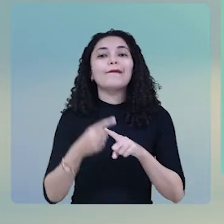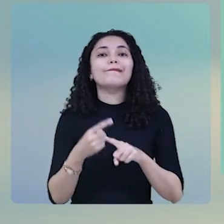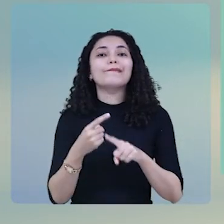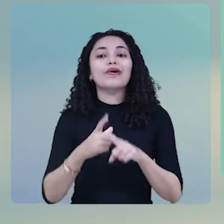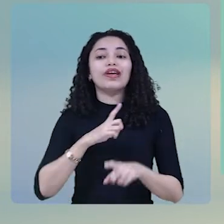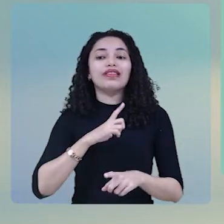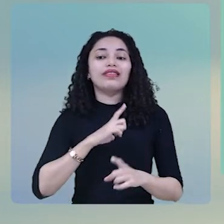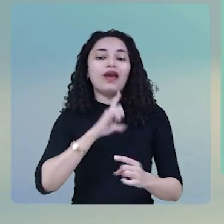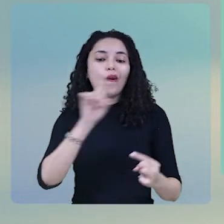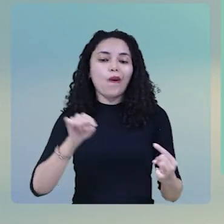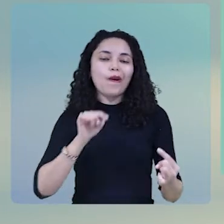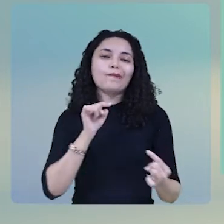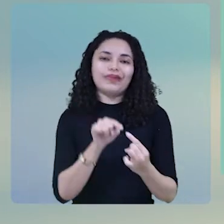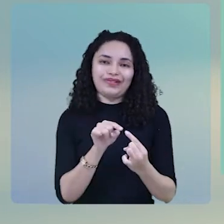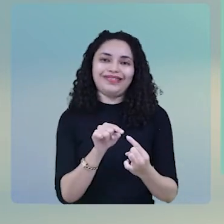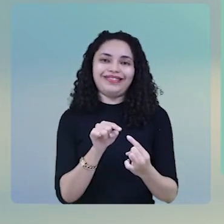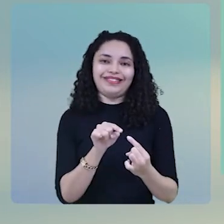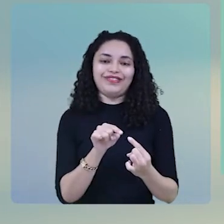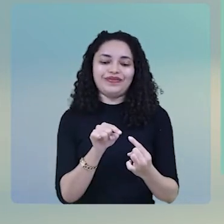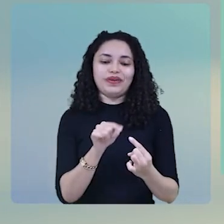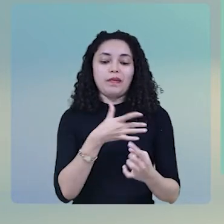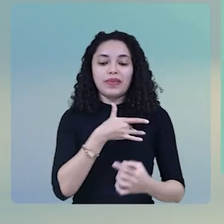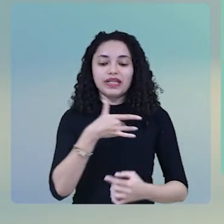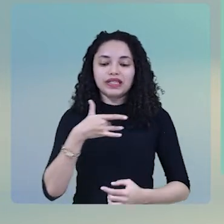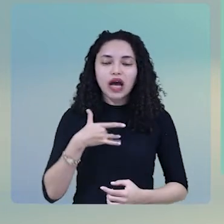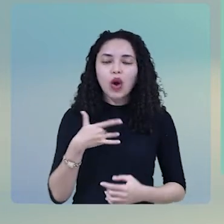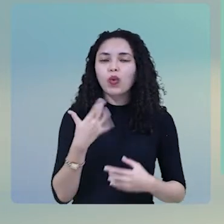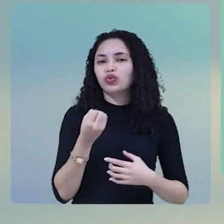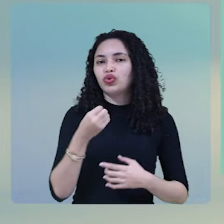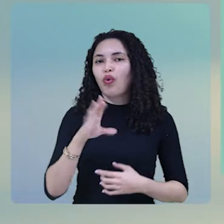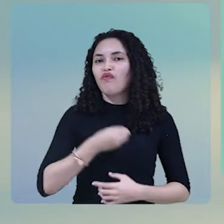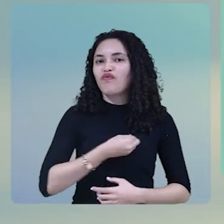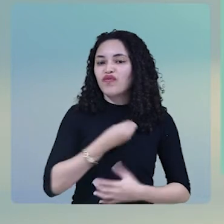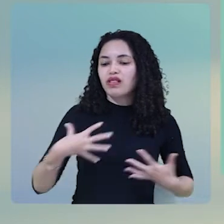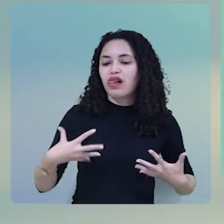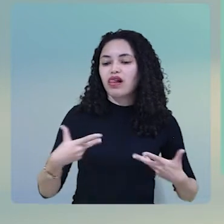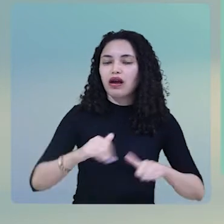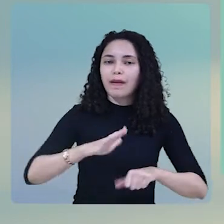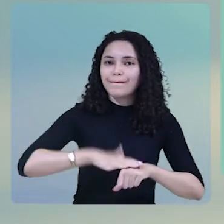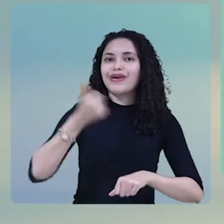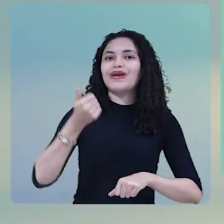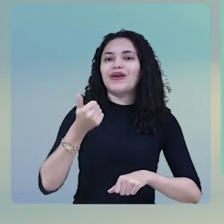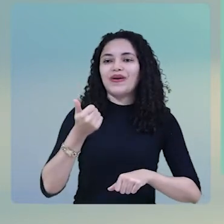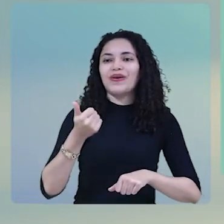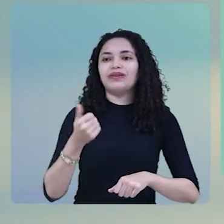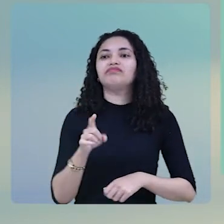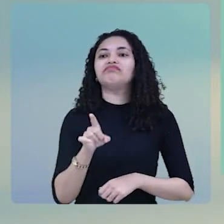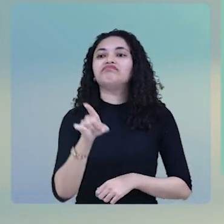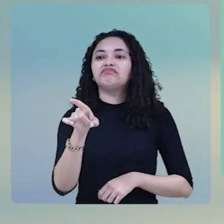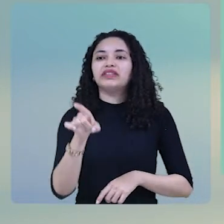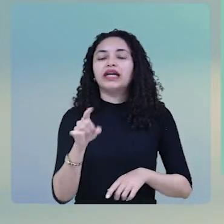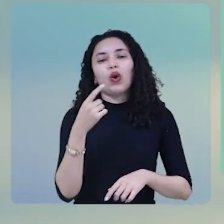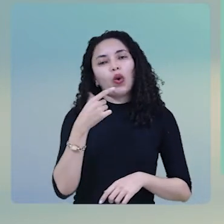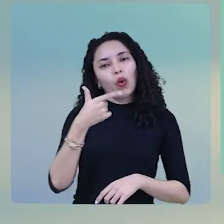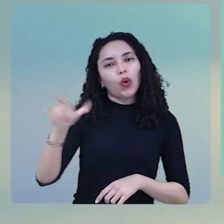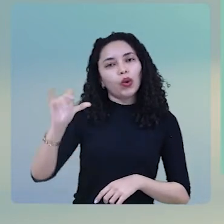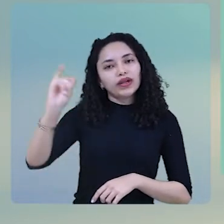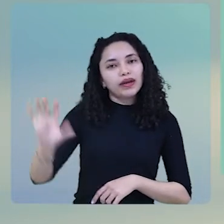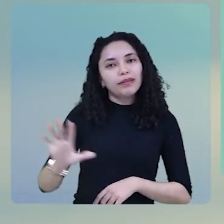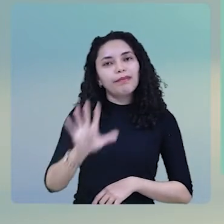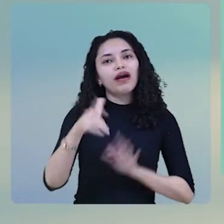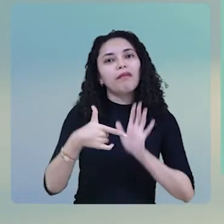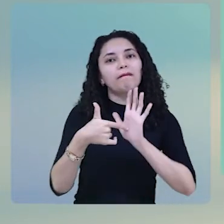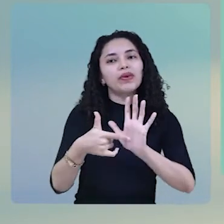tem um objetivo para minha saúde ou para minha qualidade de vida, tá? Aqui a gravura de crianças praticando